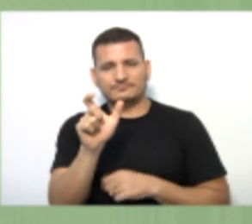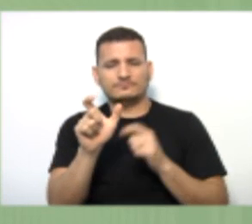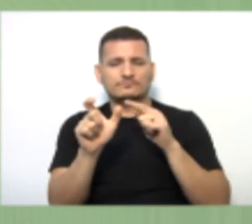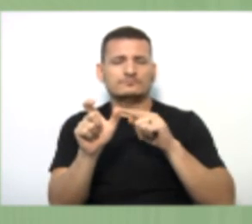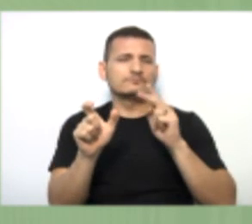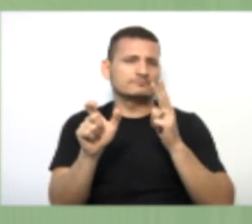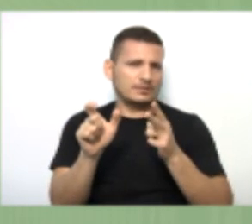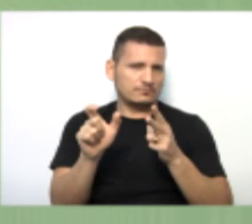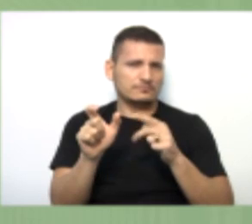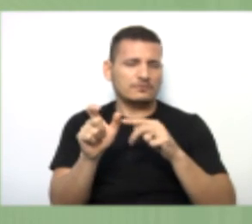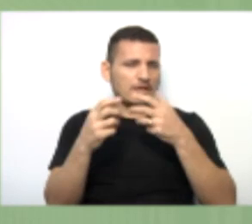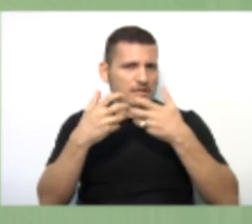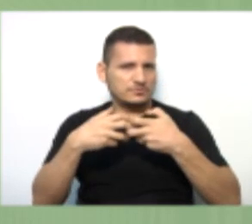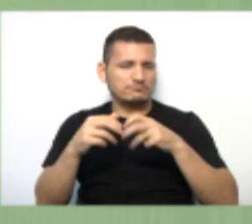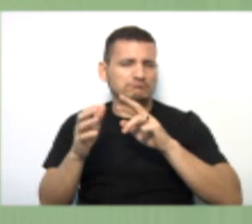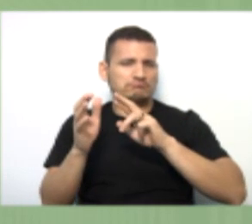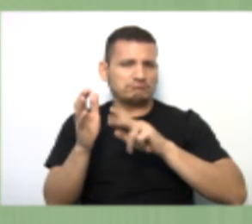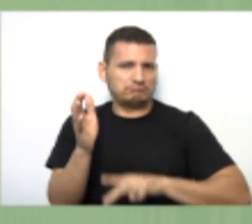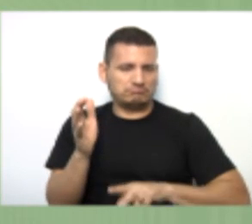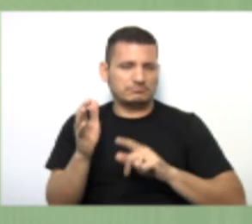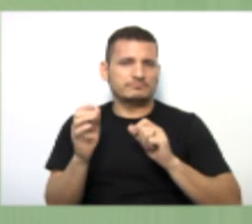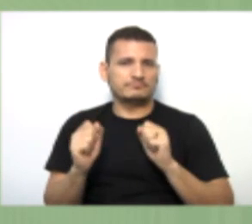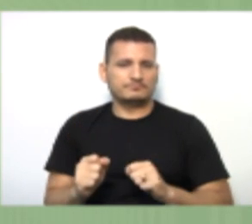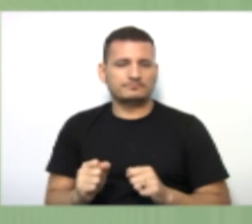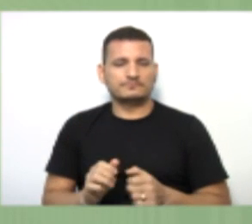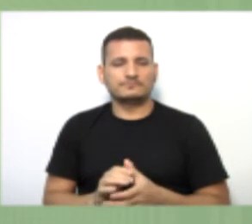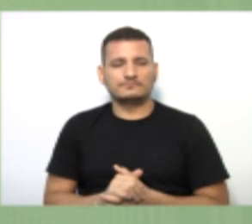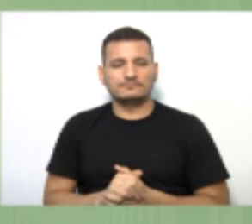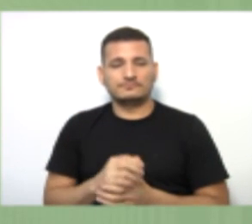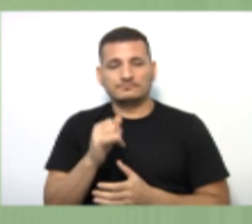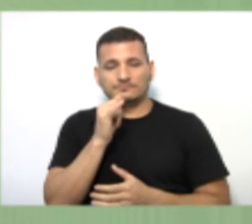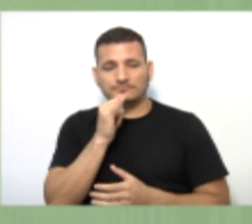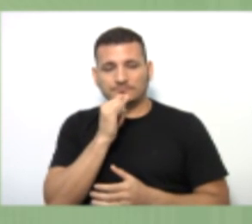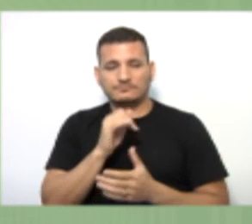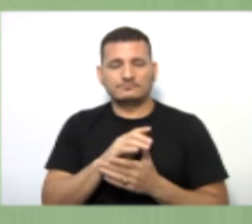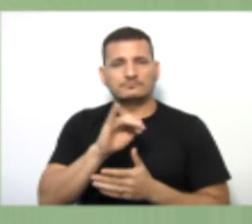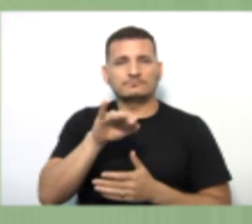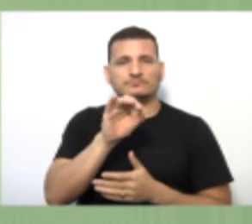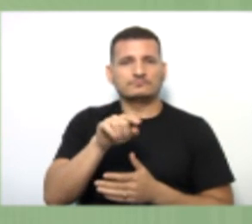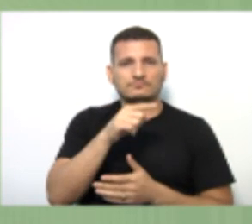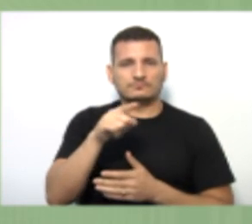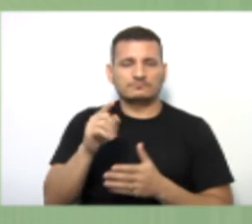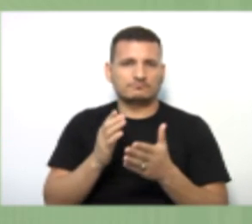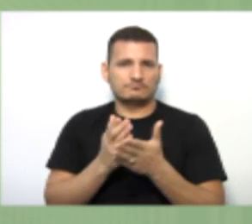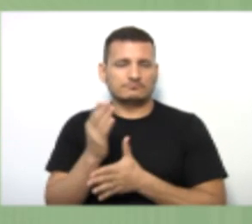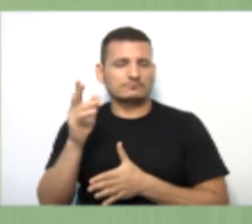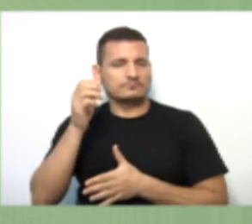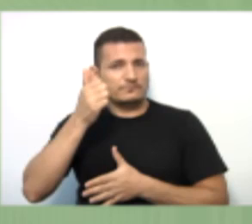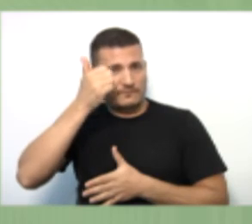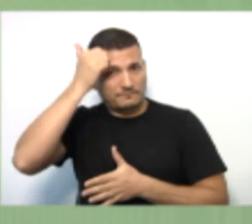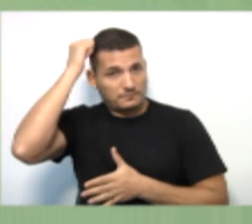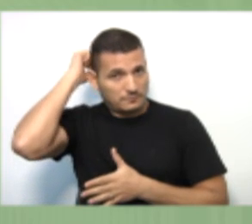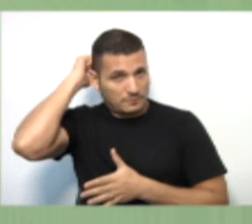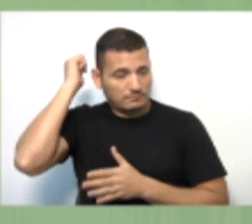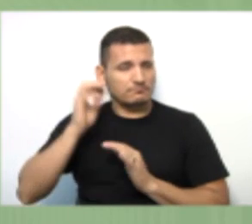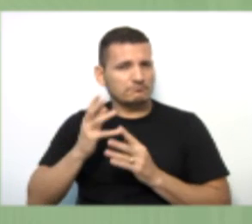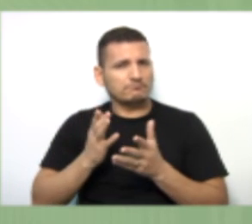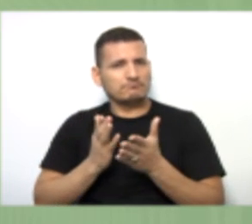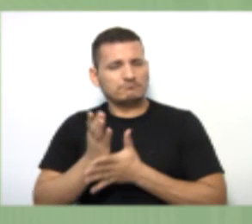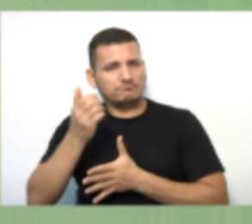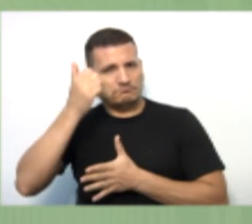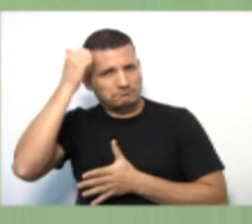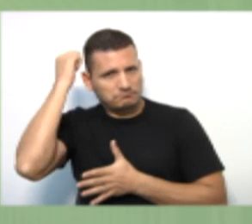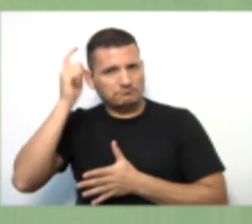mesmo raciocínio lógico a problemas diferentes. Por exemplo, João passou no vestibular. Todos que passam no vestibular são